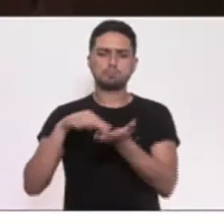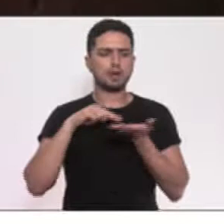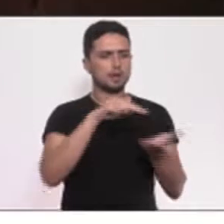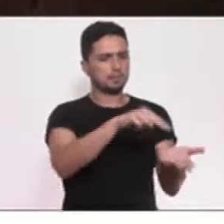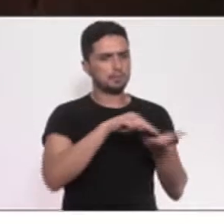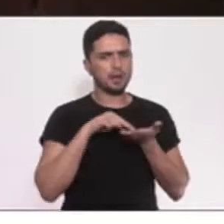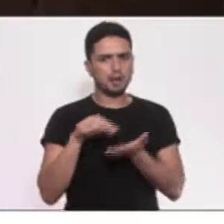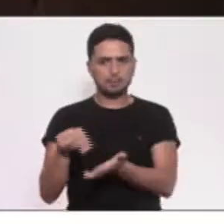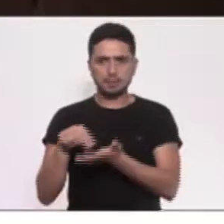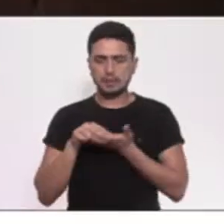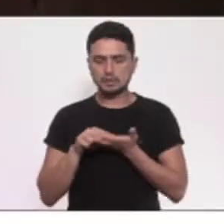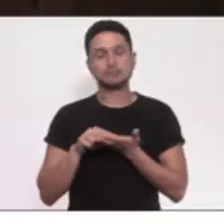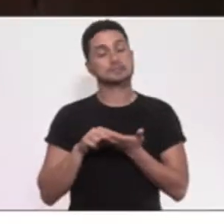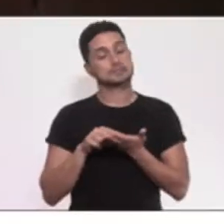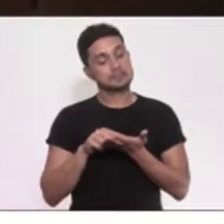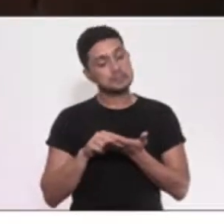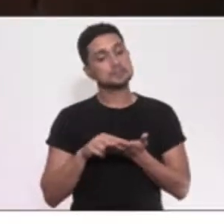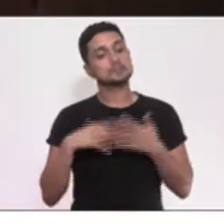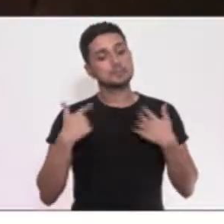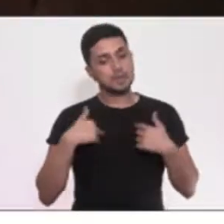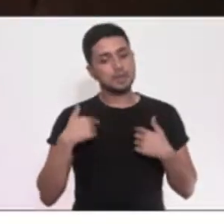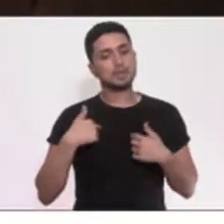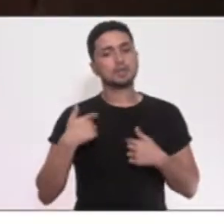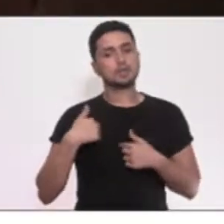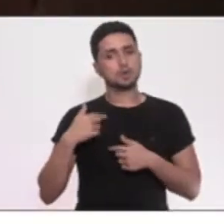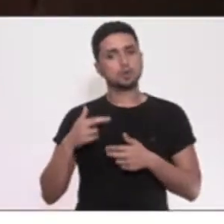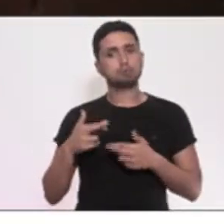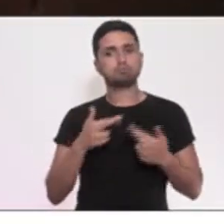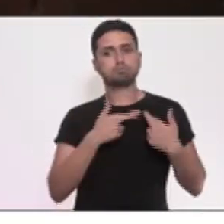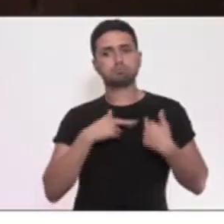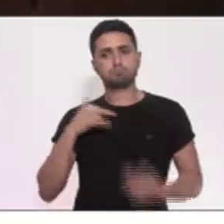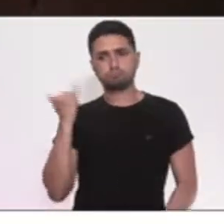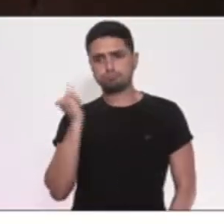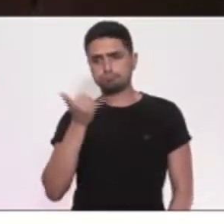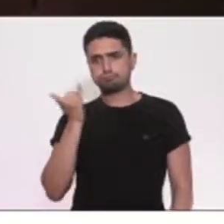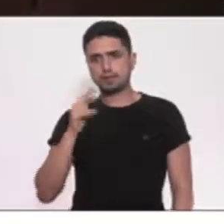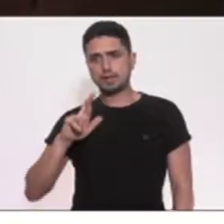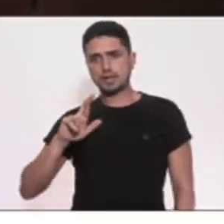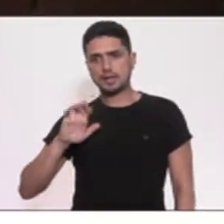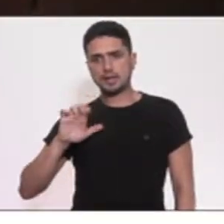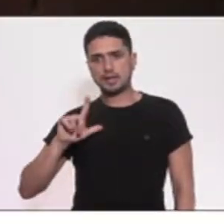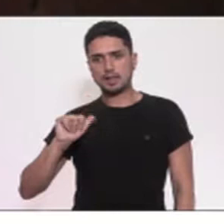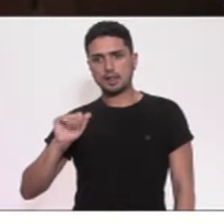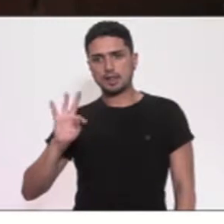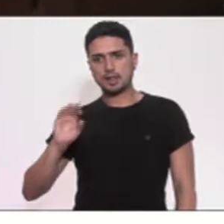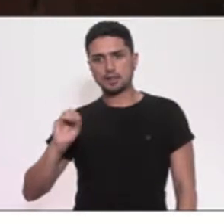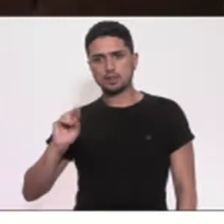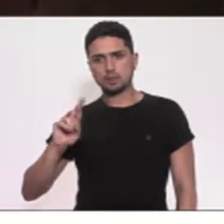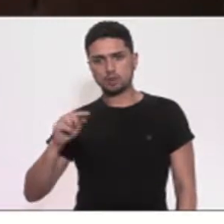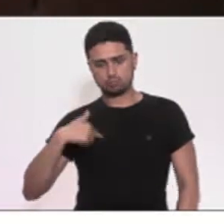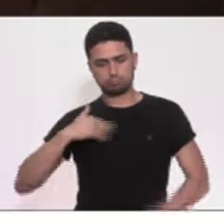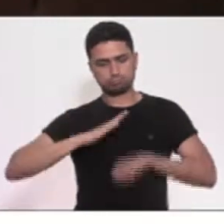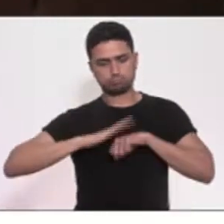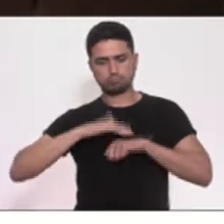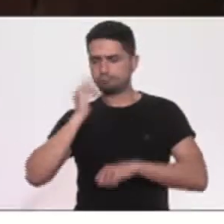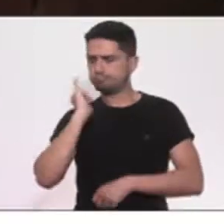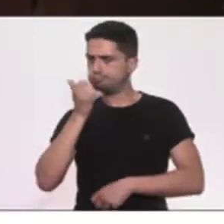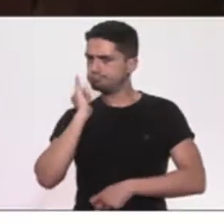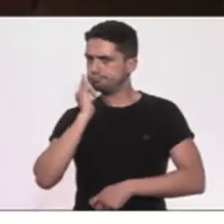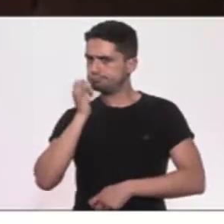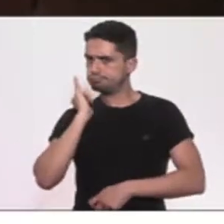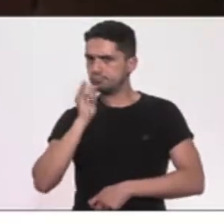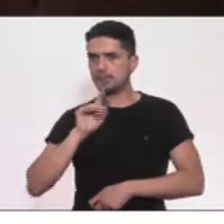sessão, eu fui designado o relator das contas do ex-governador Luiz Fernando Pezão,